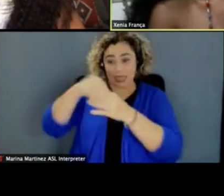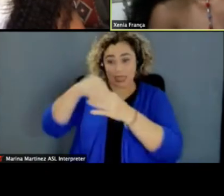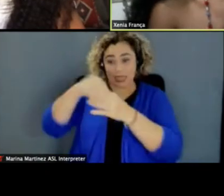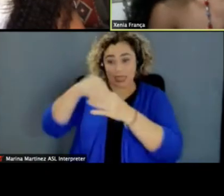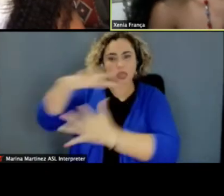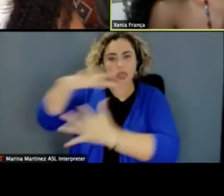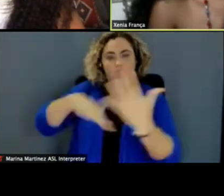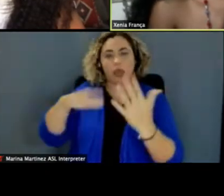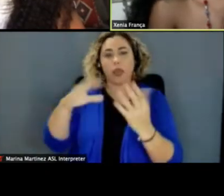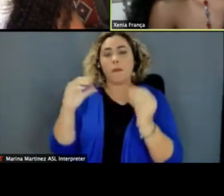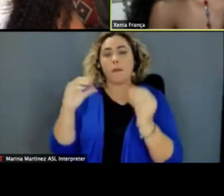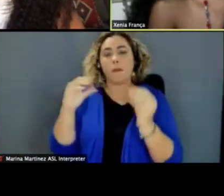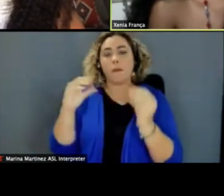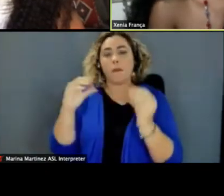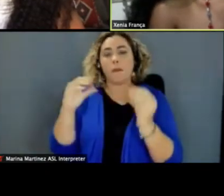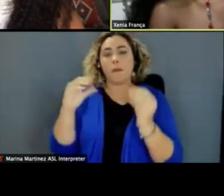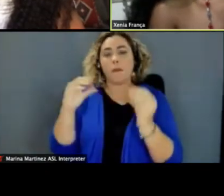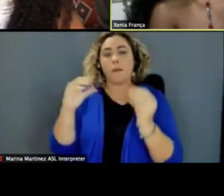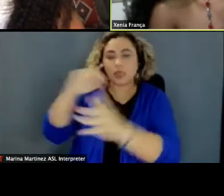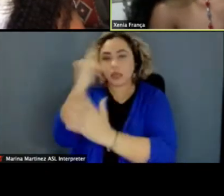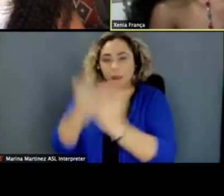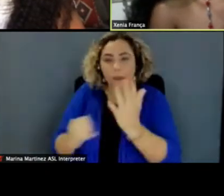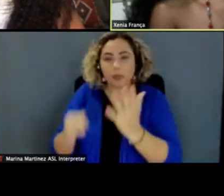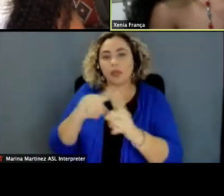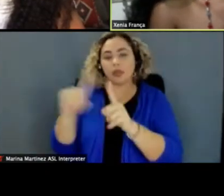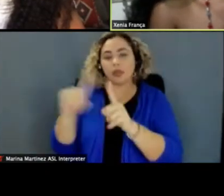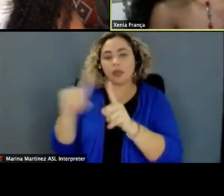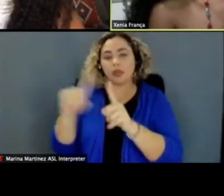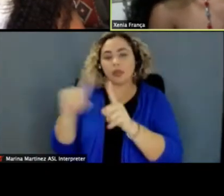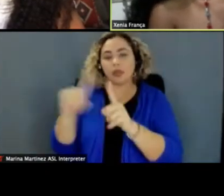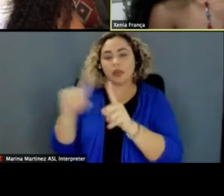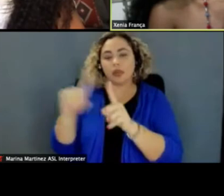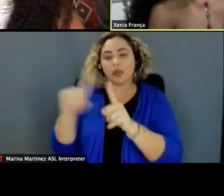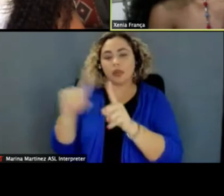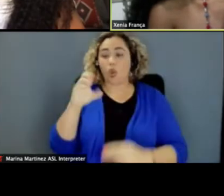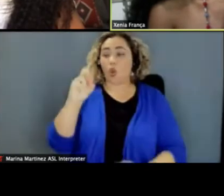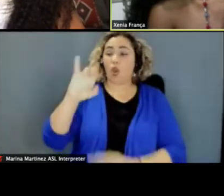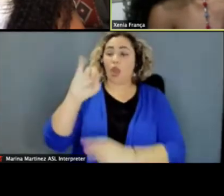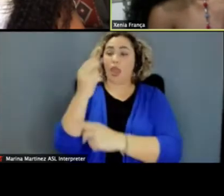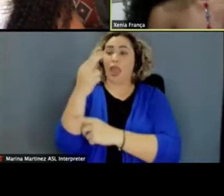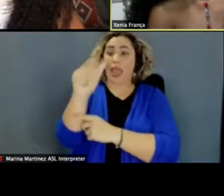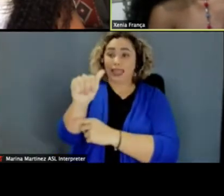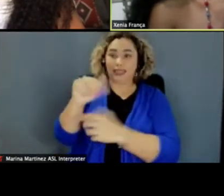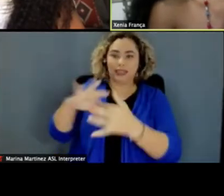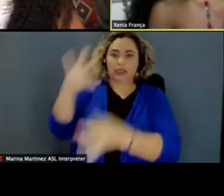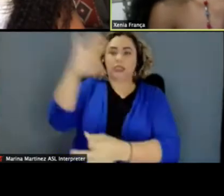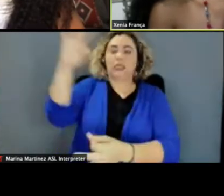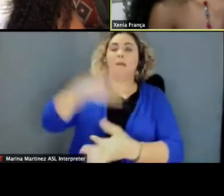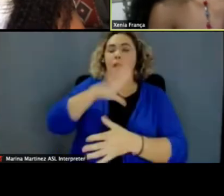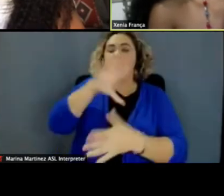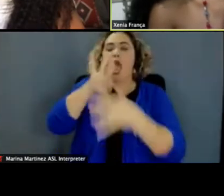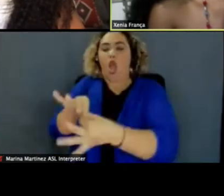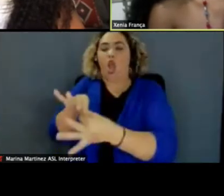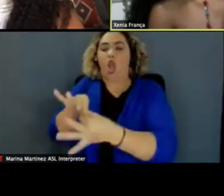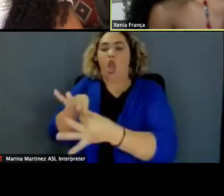orixás, conviver com a ideia também de que os orixás são elementos da natureza, né?